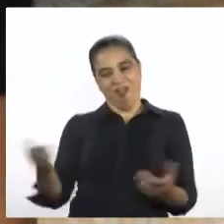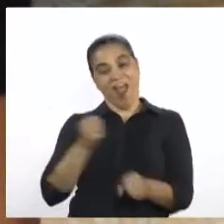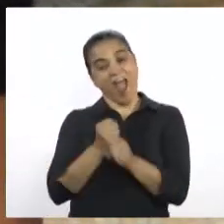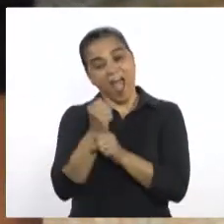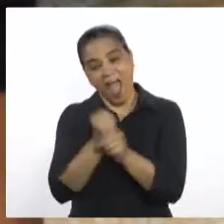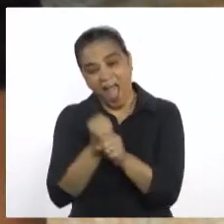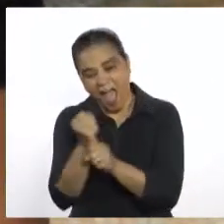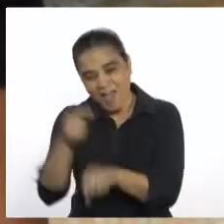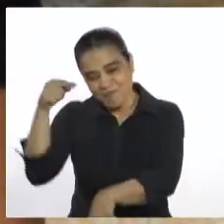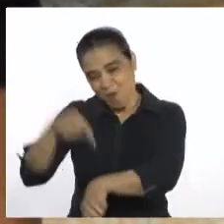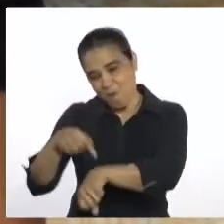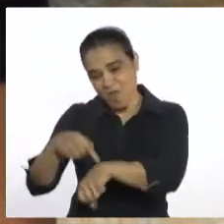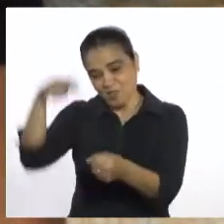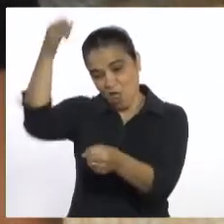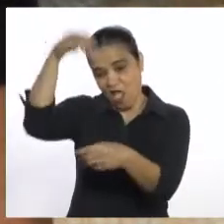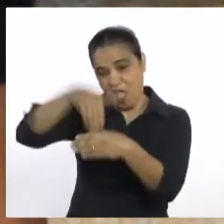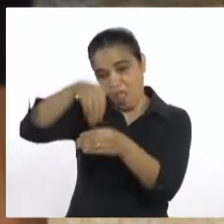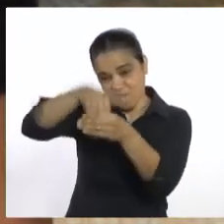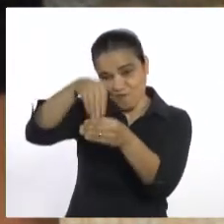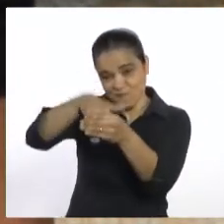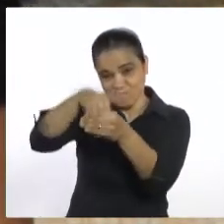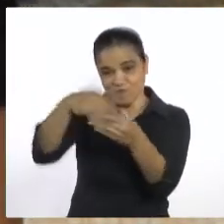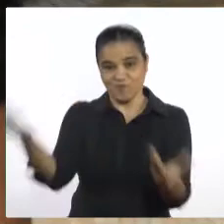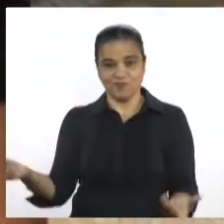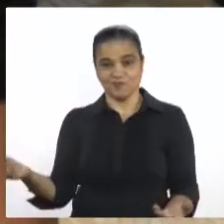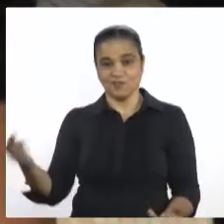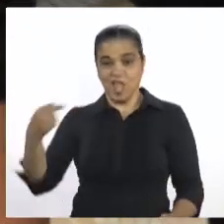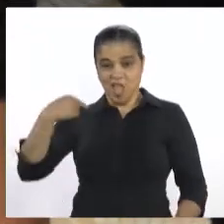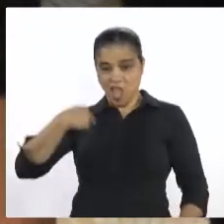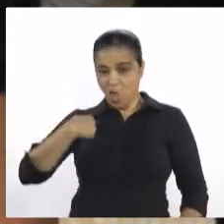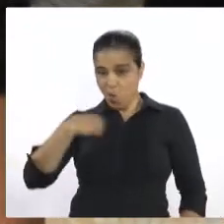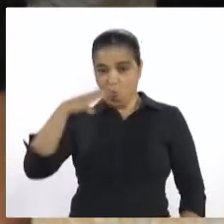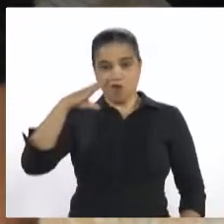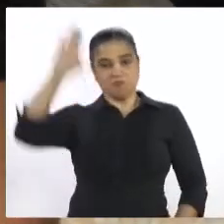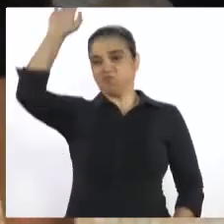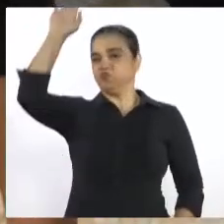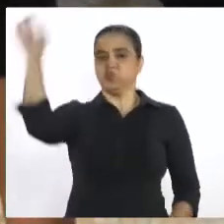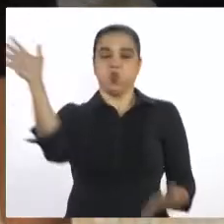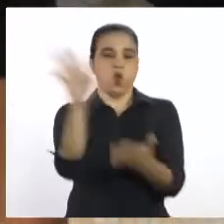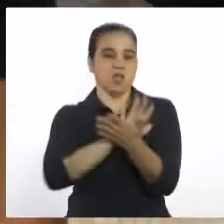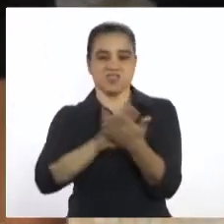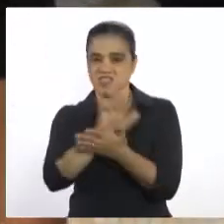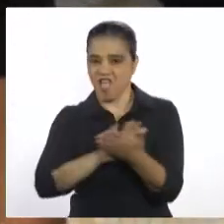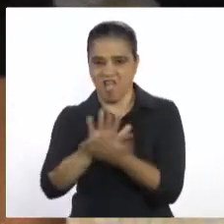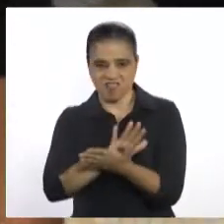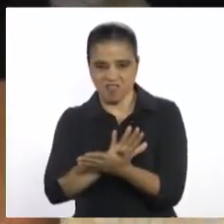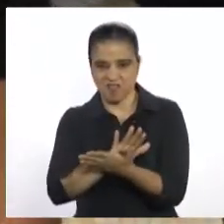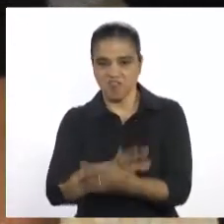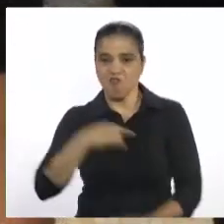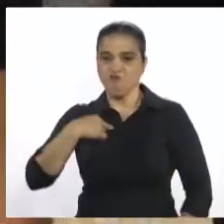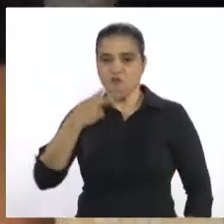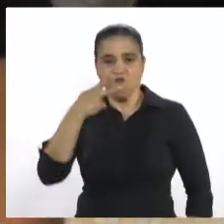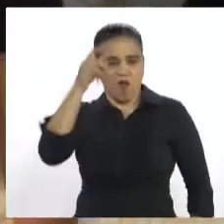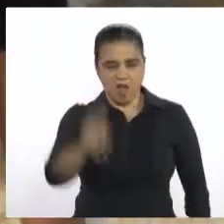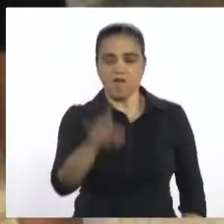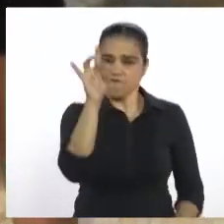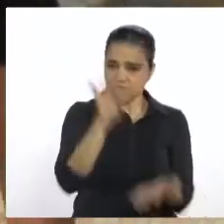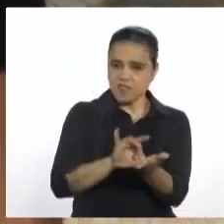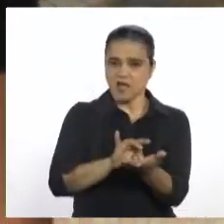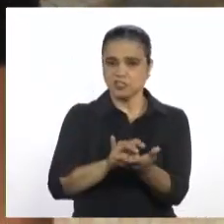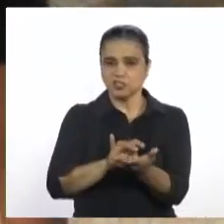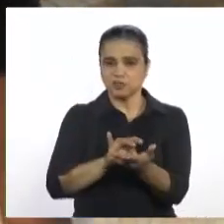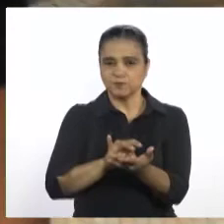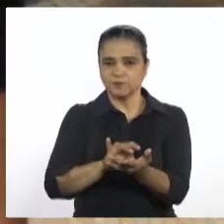E eu posso falar, sabe por quê? Eu não sou pré-candidata a nada. Agora, uma coisa eu garanto a vocês, seja